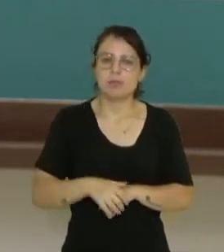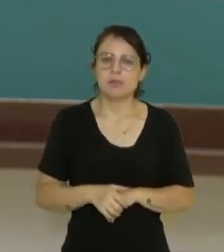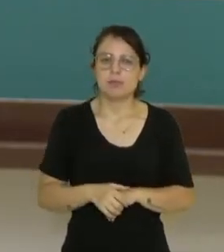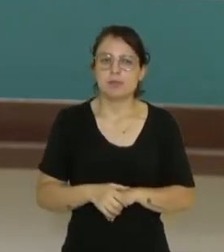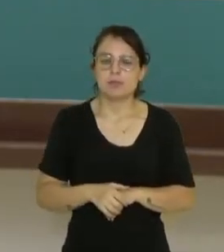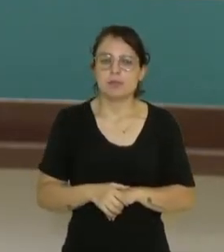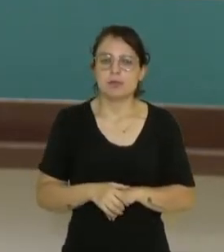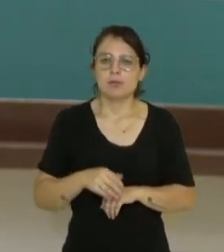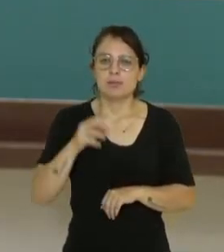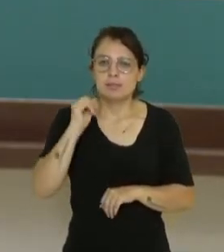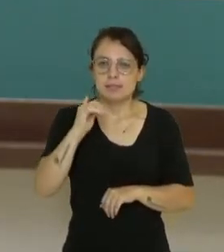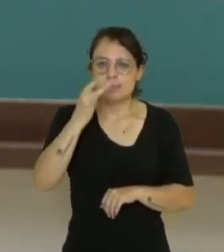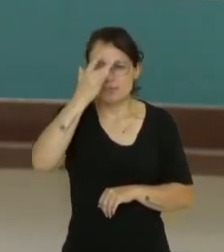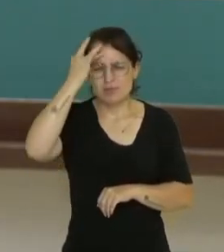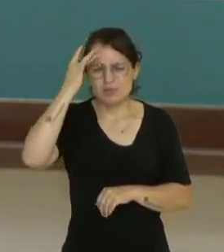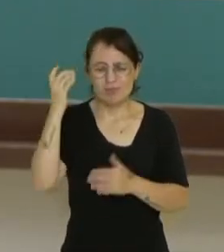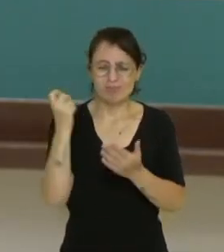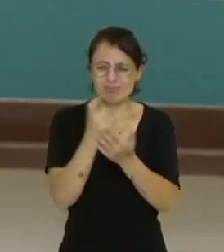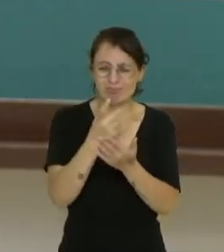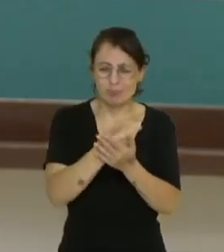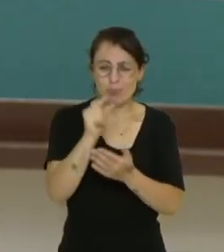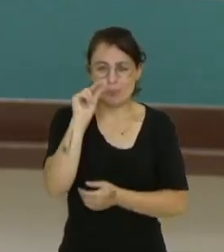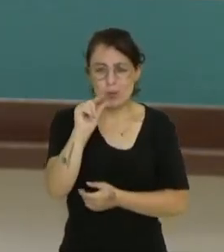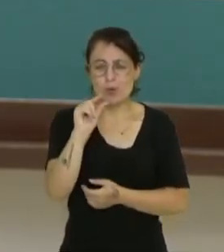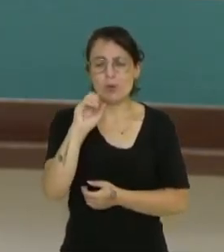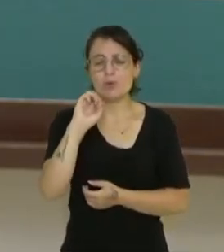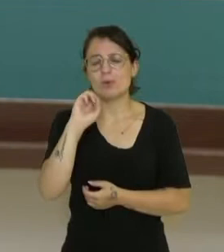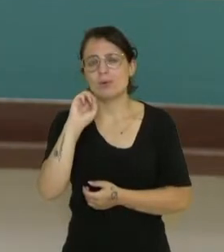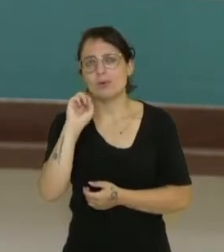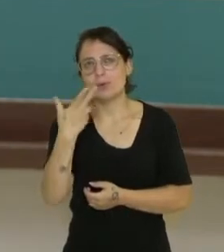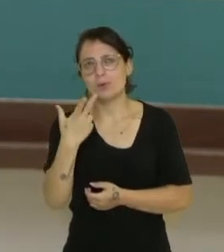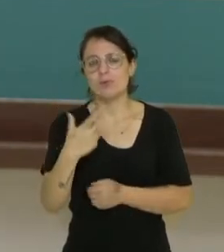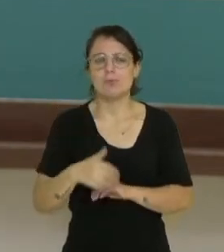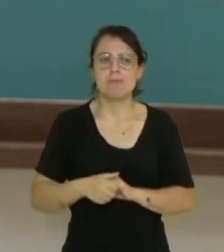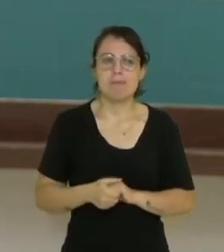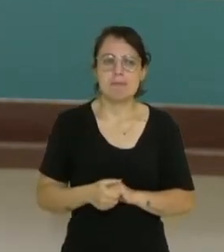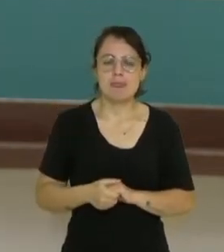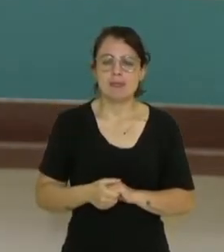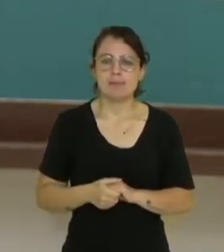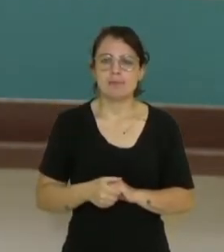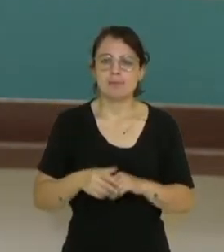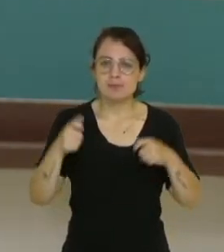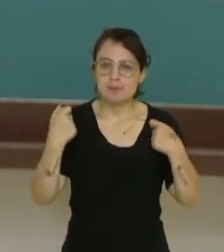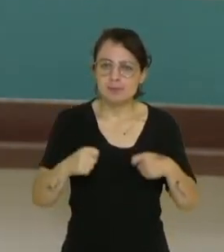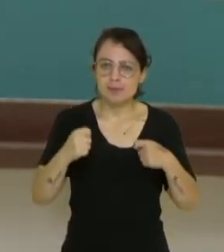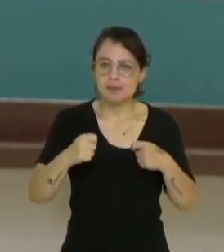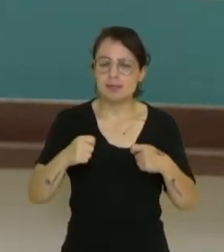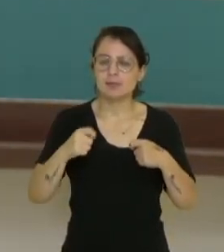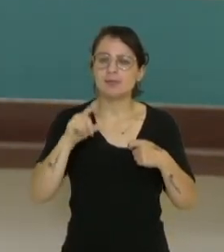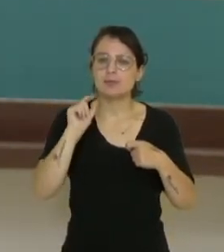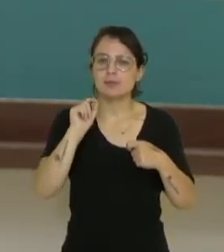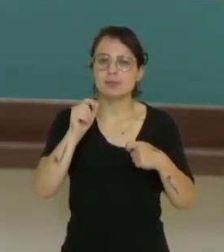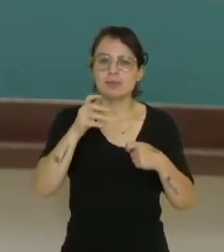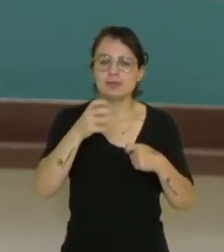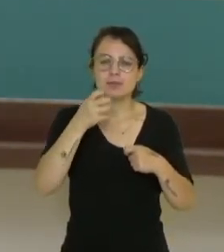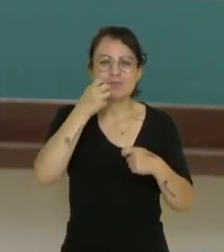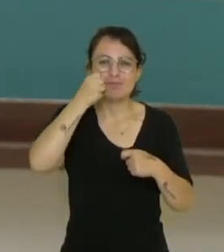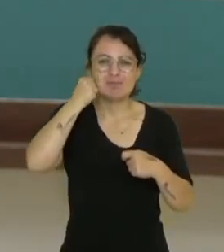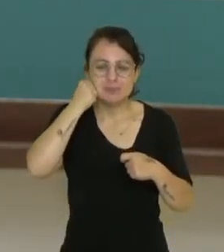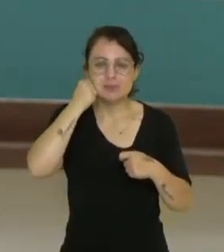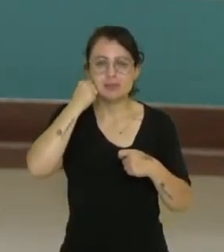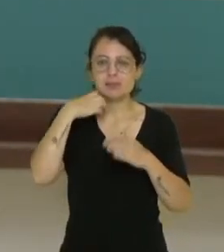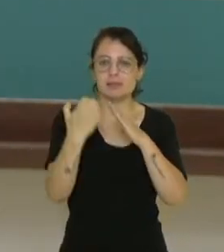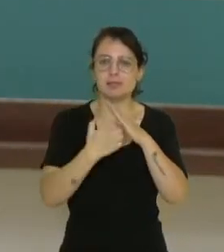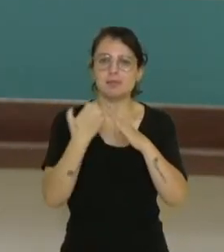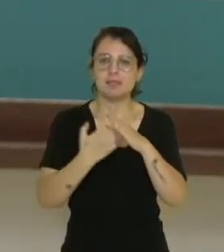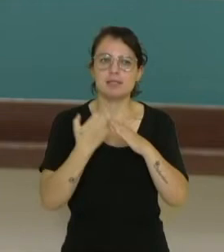de consumo diminui, começa, por consequência, a ter uma necessidade maior do lucro das